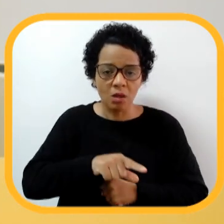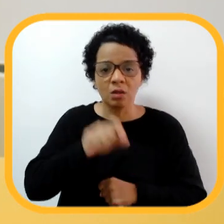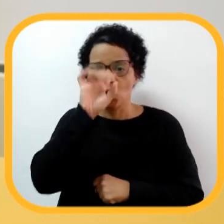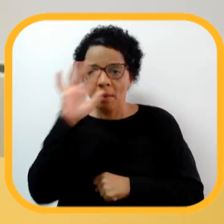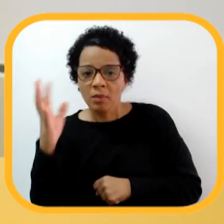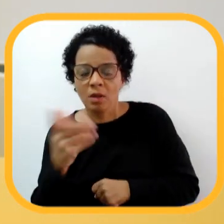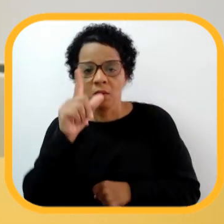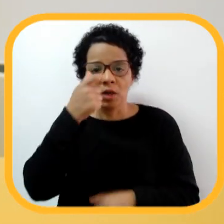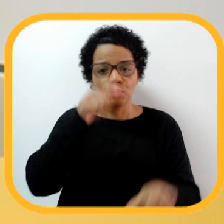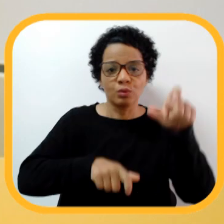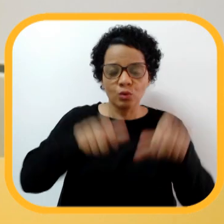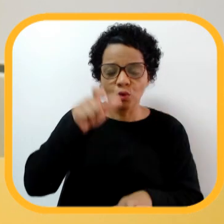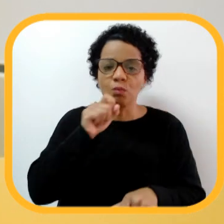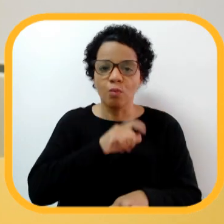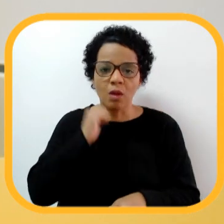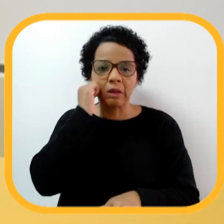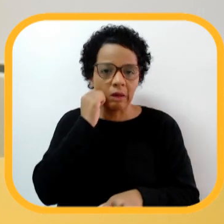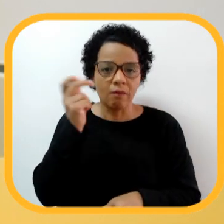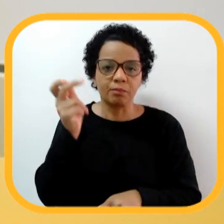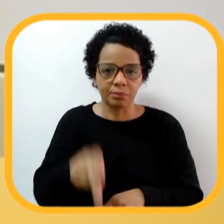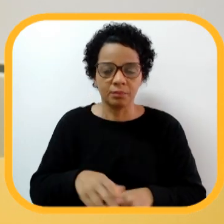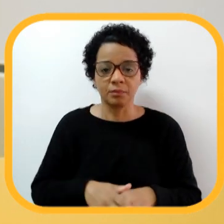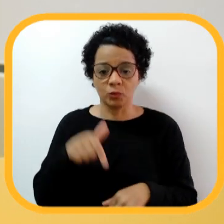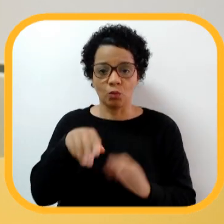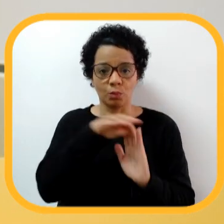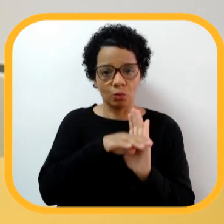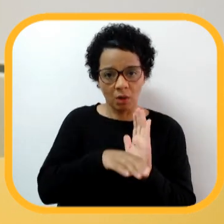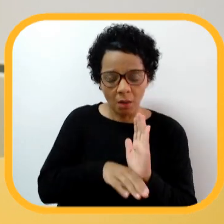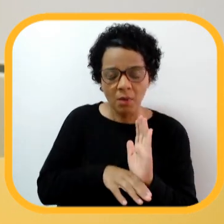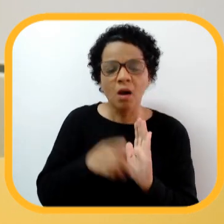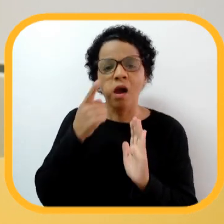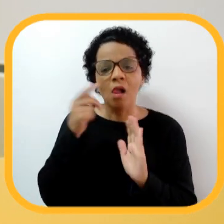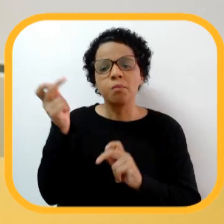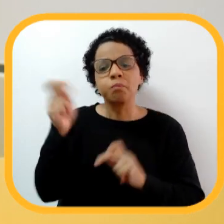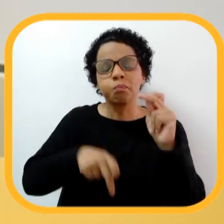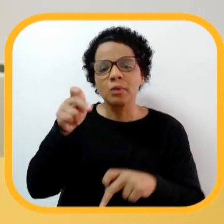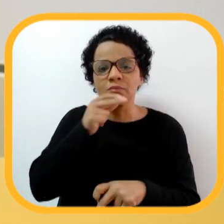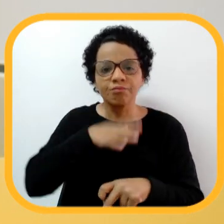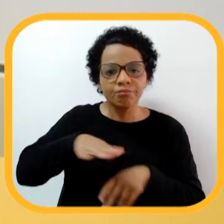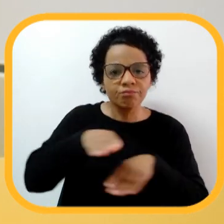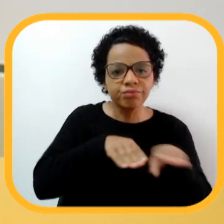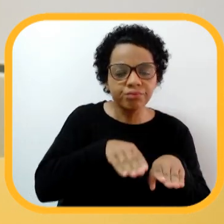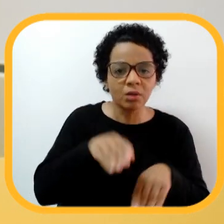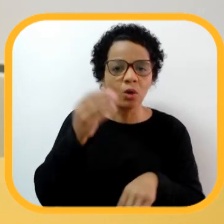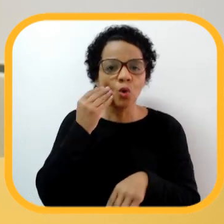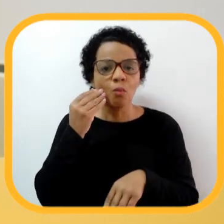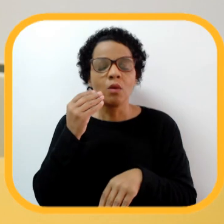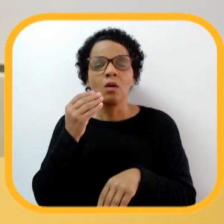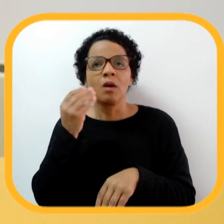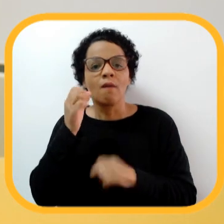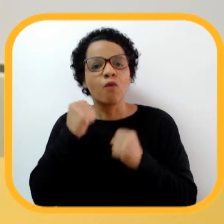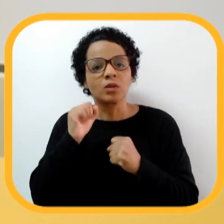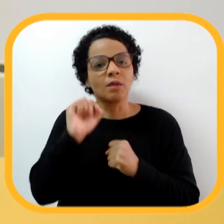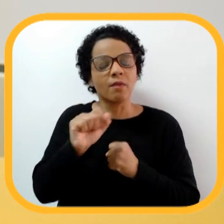podem afetar tanto o ambiente quanto as pessoas de forma drástica. Neste episódio vamos explorar como acontece um sismo, como é a medida da